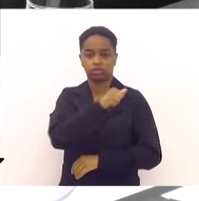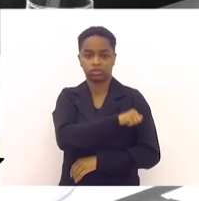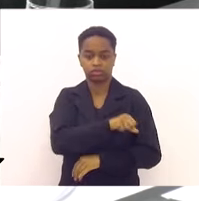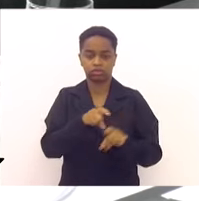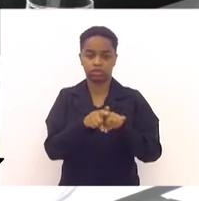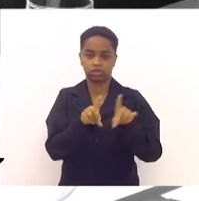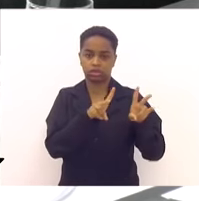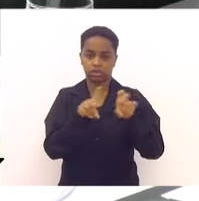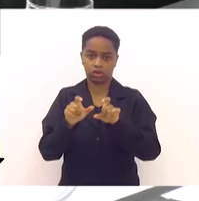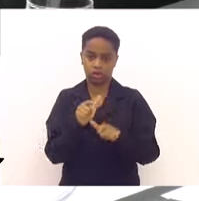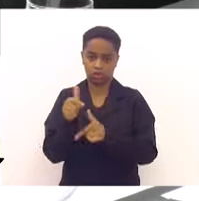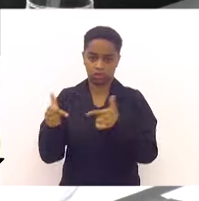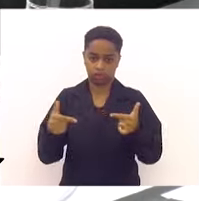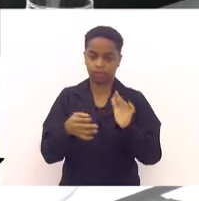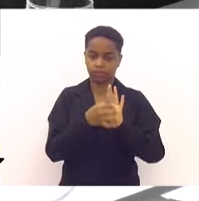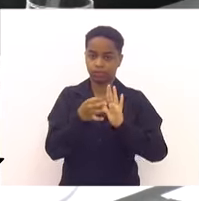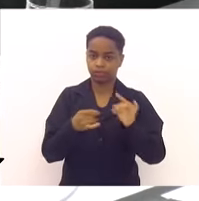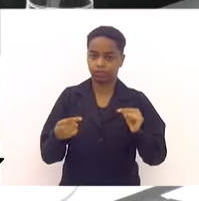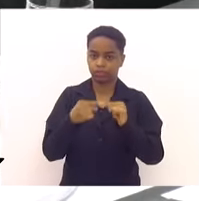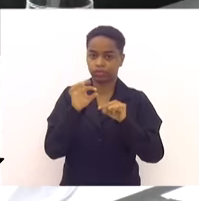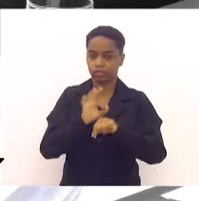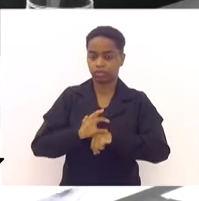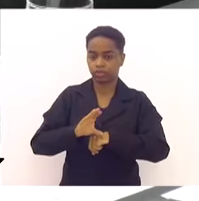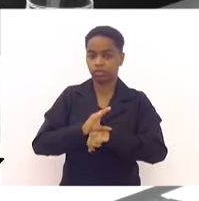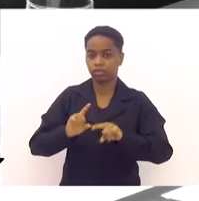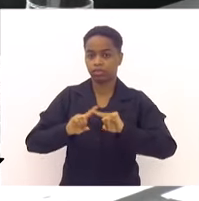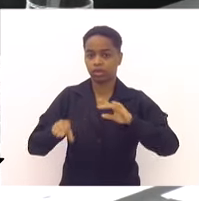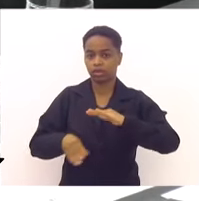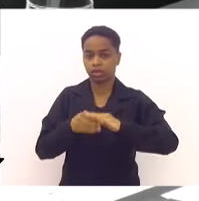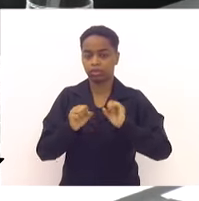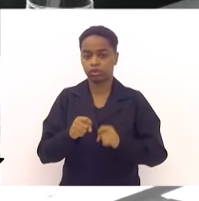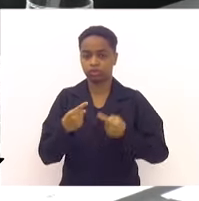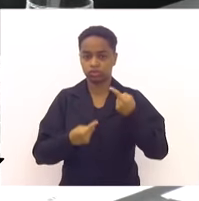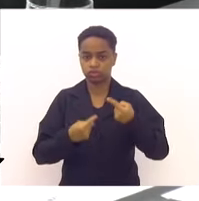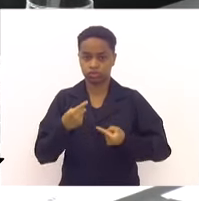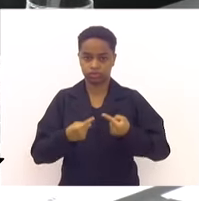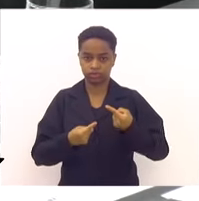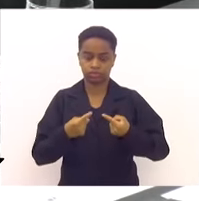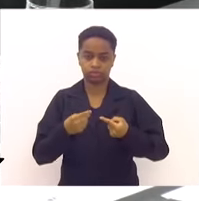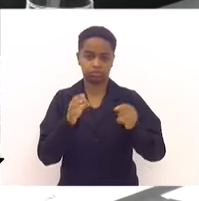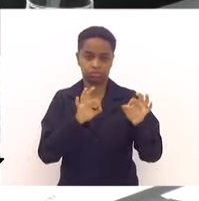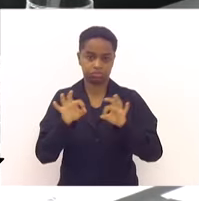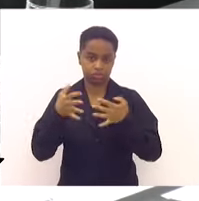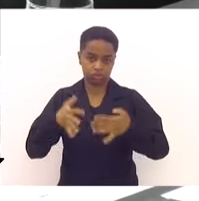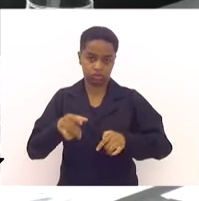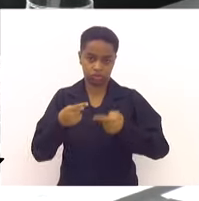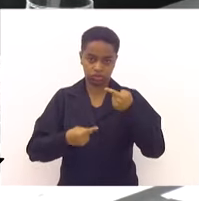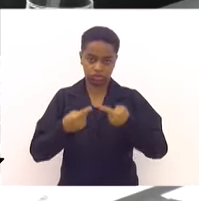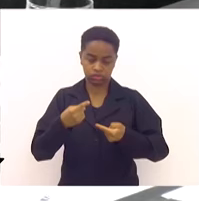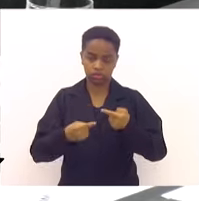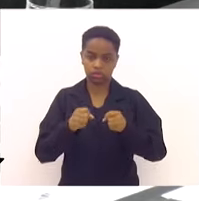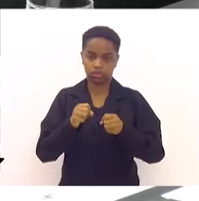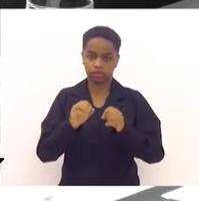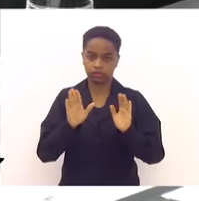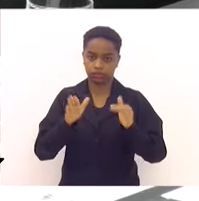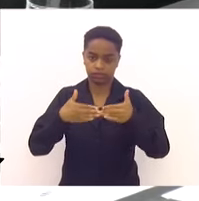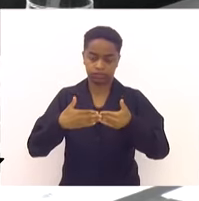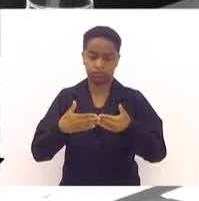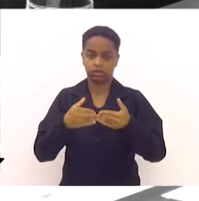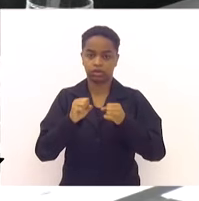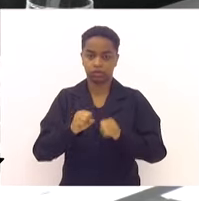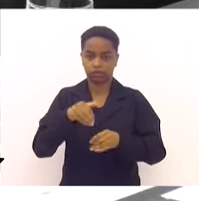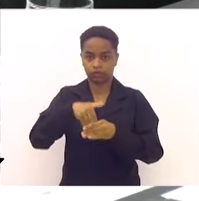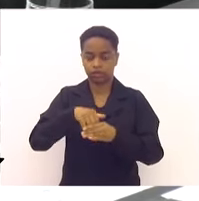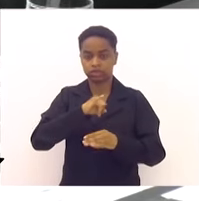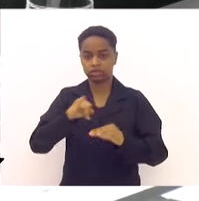O parecer foi pela constitucionalidade com emendas. Em discussão. Não havendo quem queira discutir, encerrada a discussão. Em